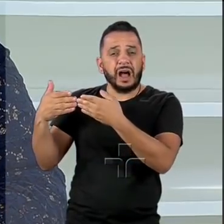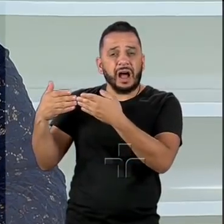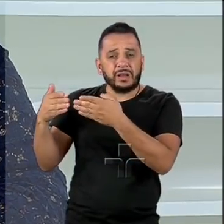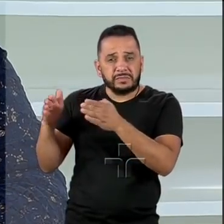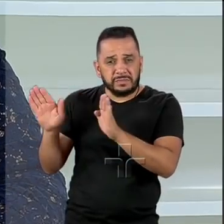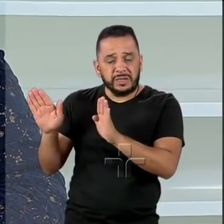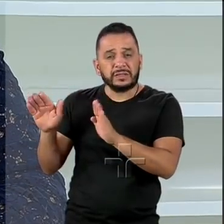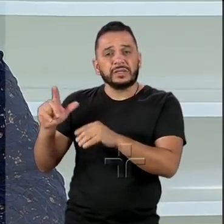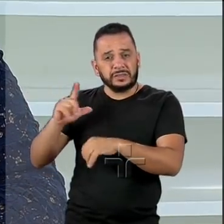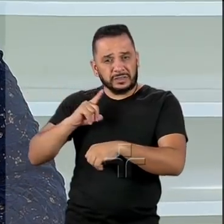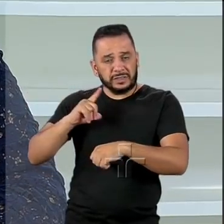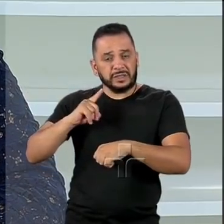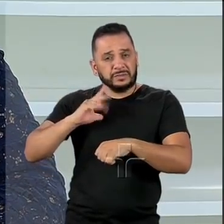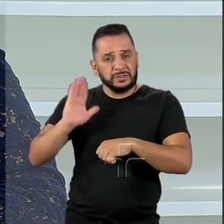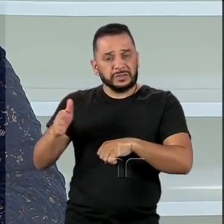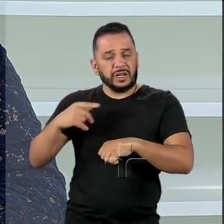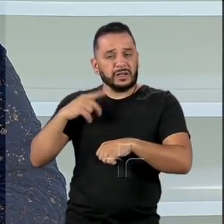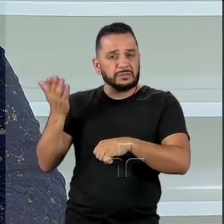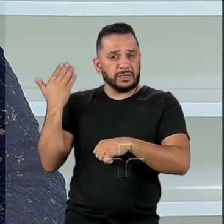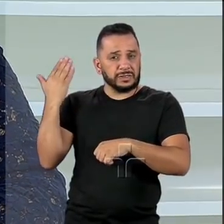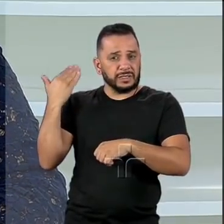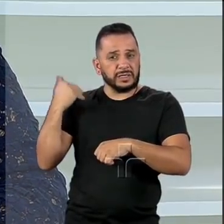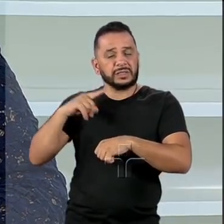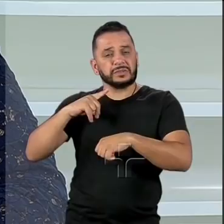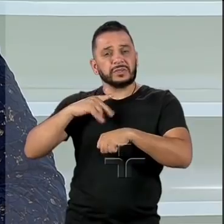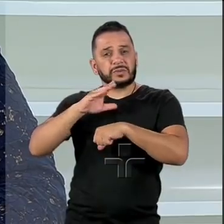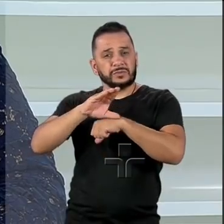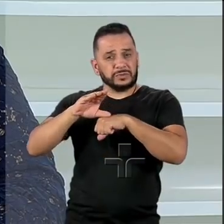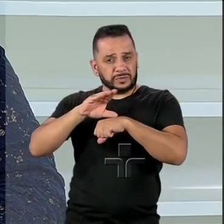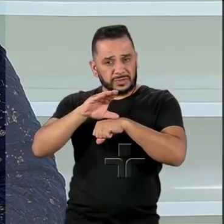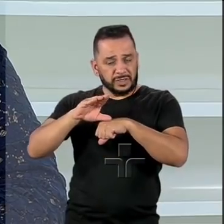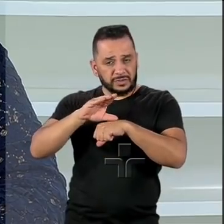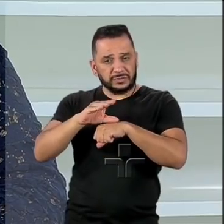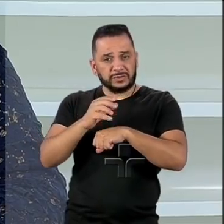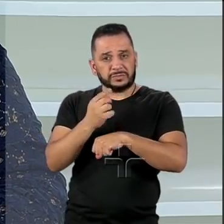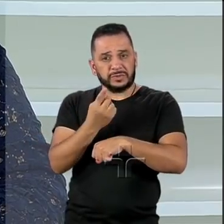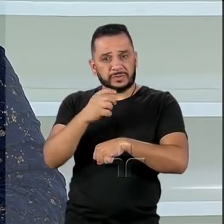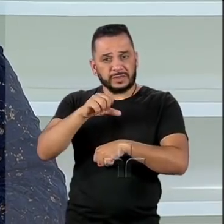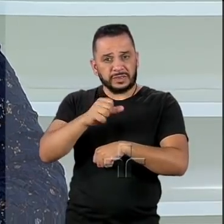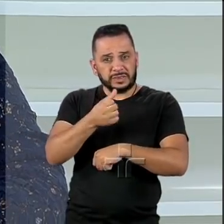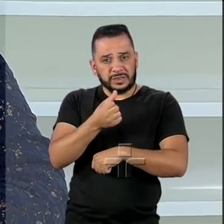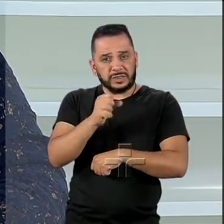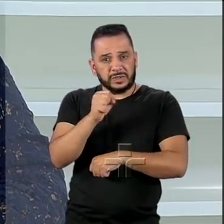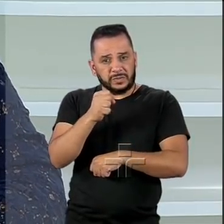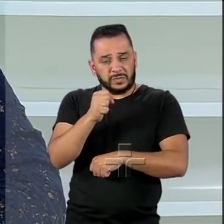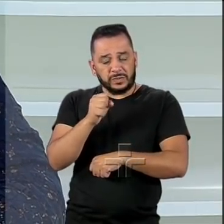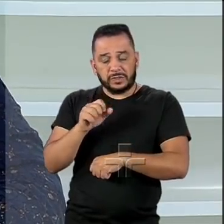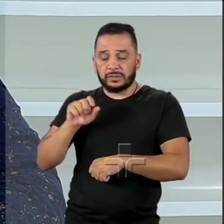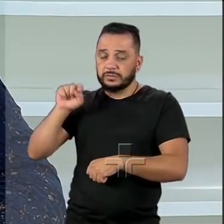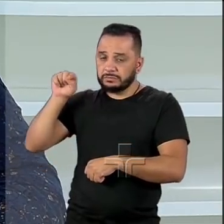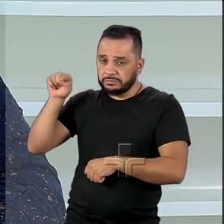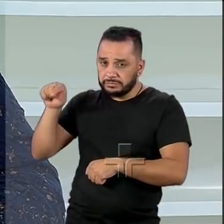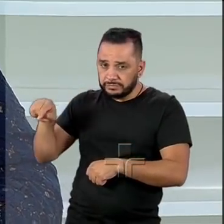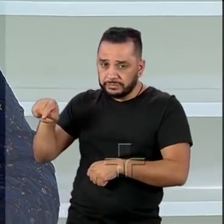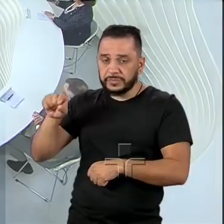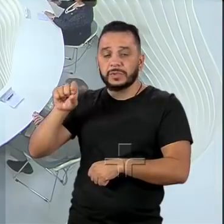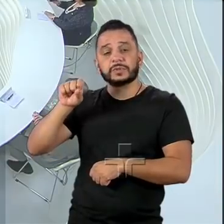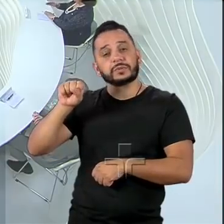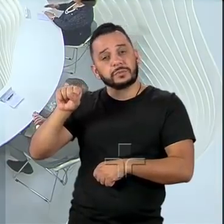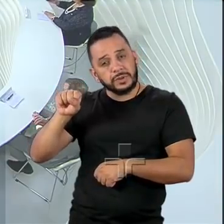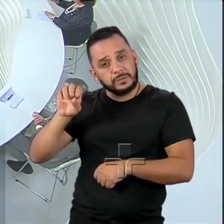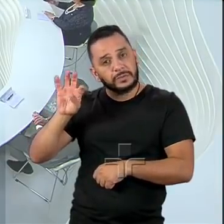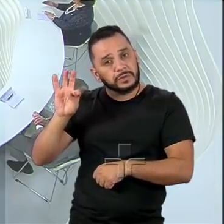houve a Constituição de 88. O Supremo Tribunal Federal ser uma corte constitucional,